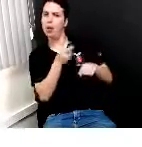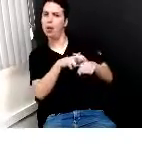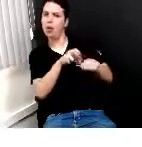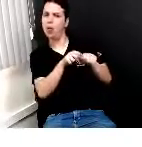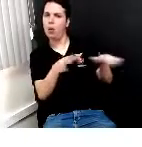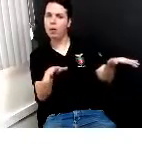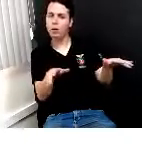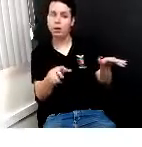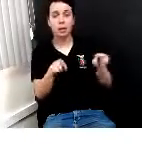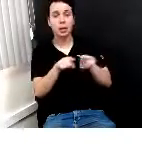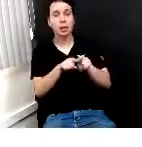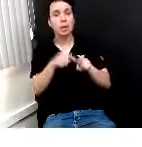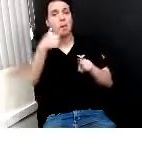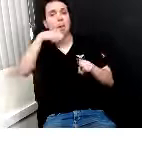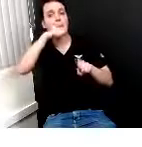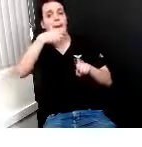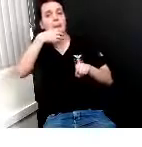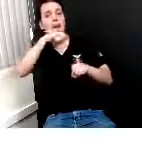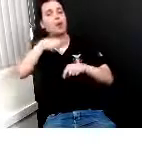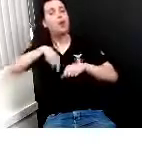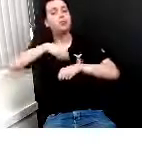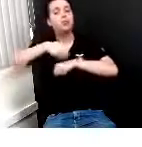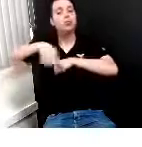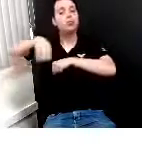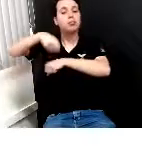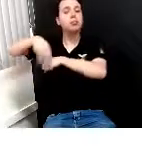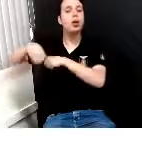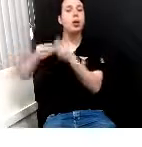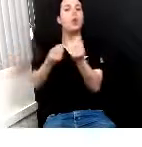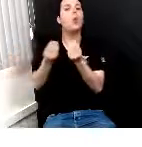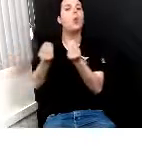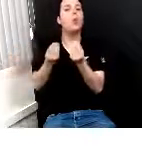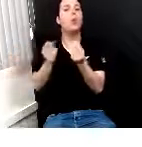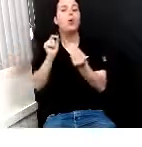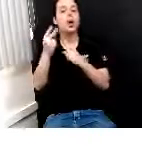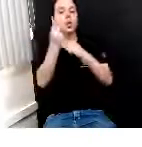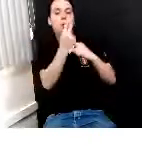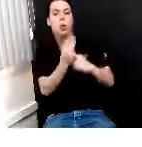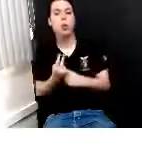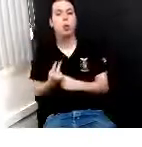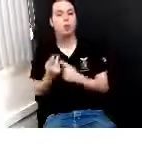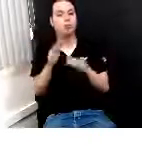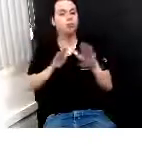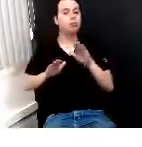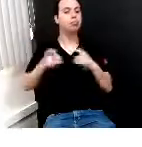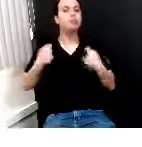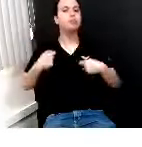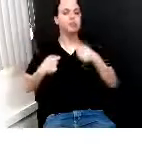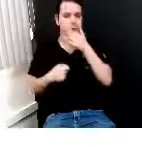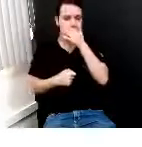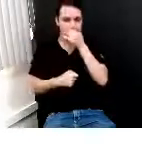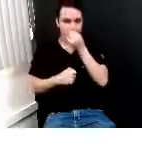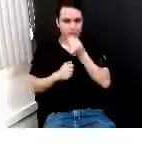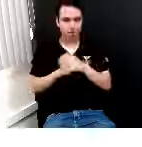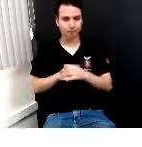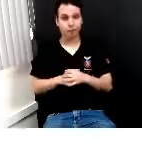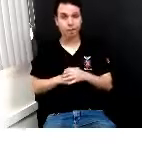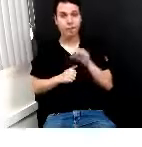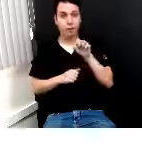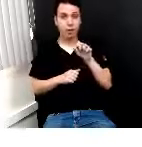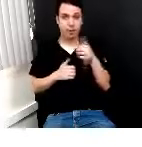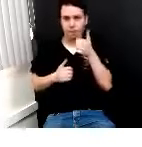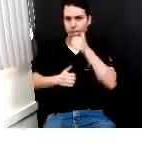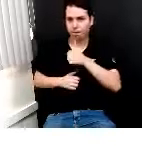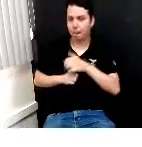e quanto para o pai, até que tipo de cuidados que a gente precisa tomar. Certo. Se a criança acordar com